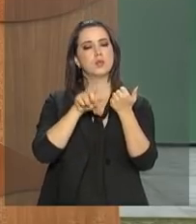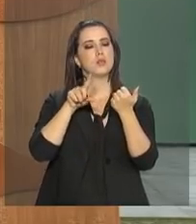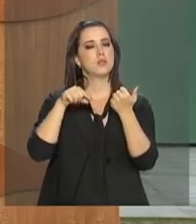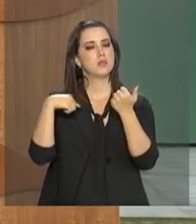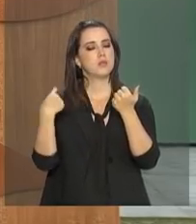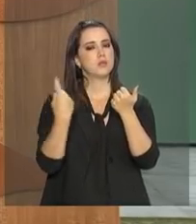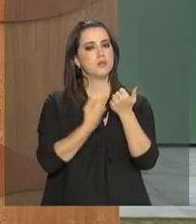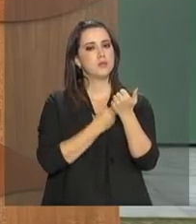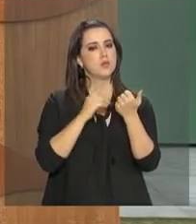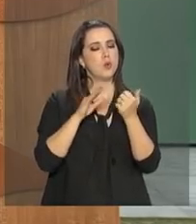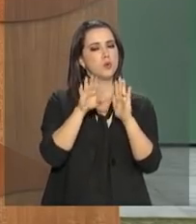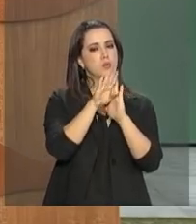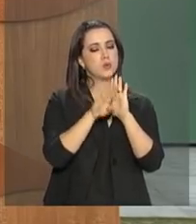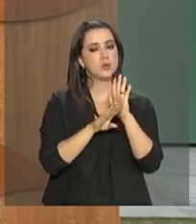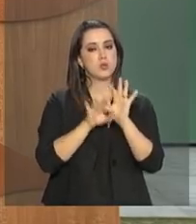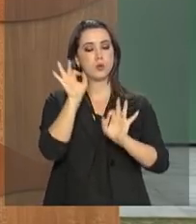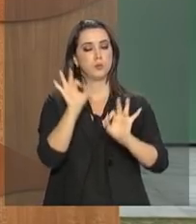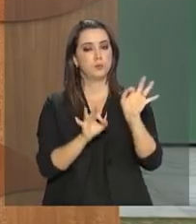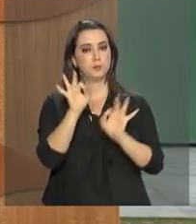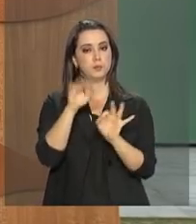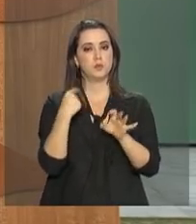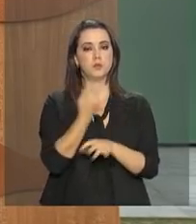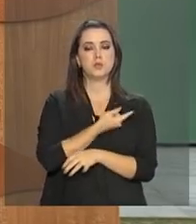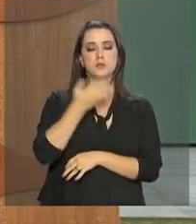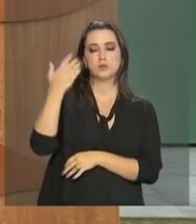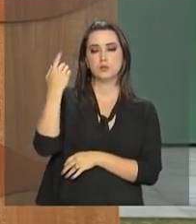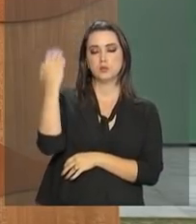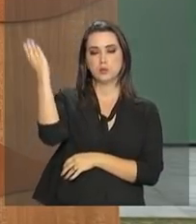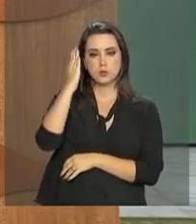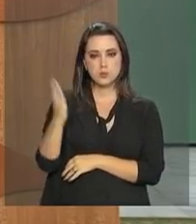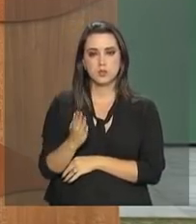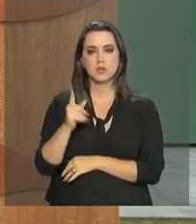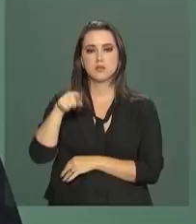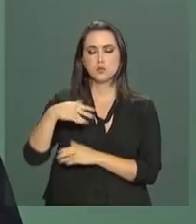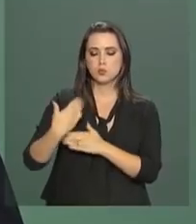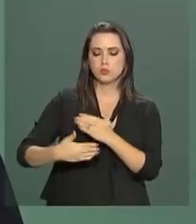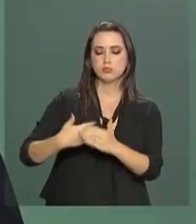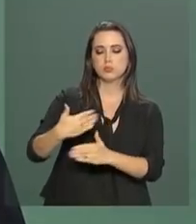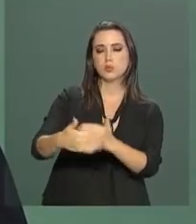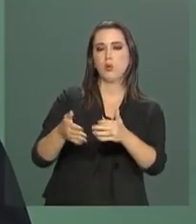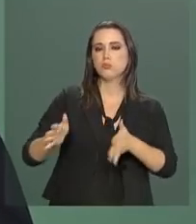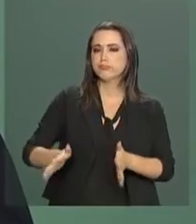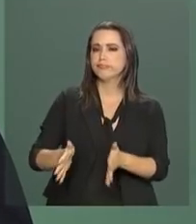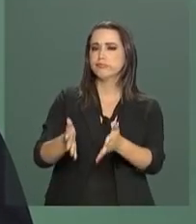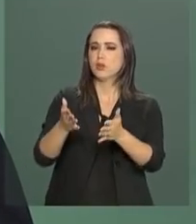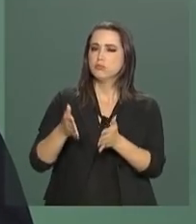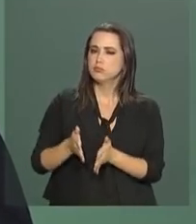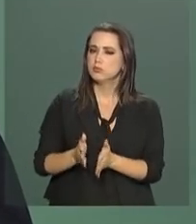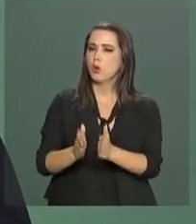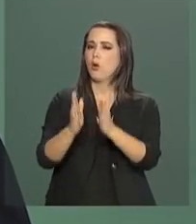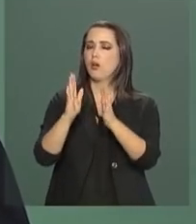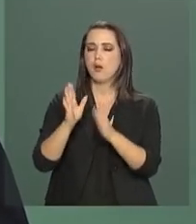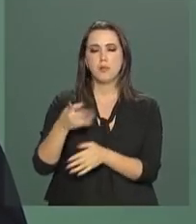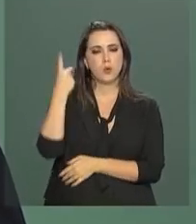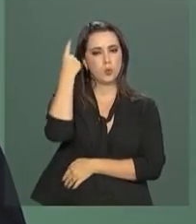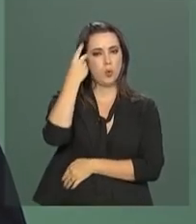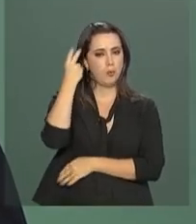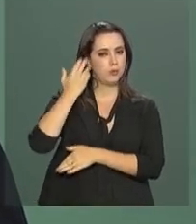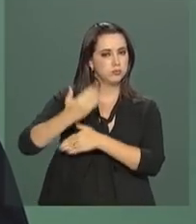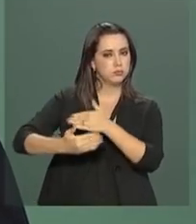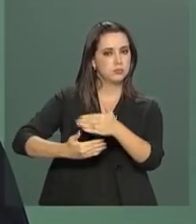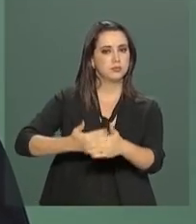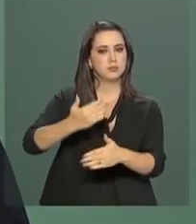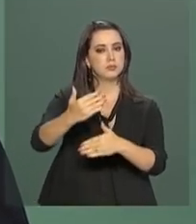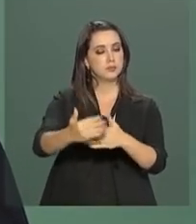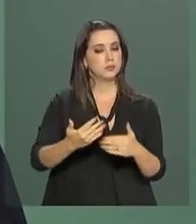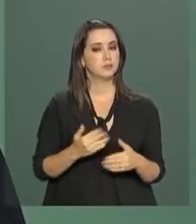que os projetos de interesse do nosso brasil continue fluindo dentro da normalidade